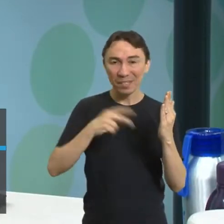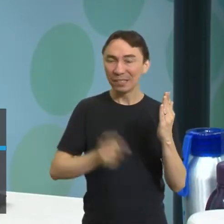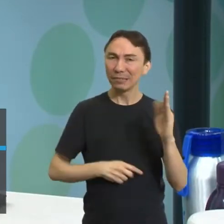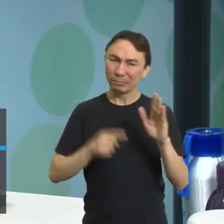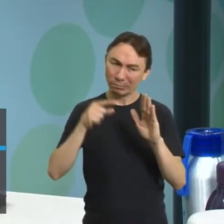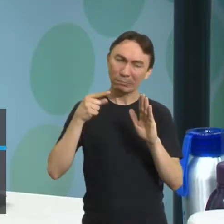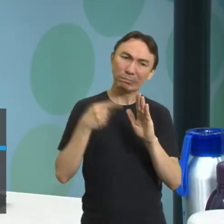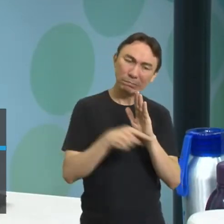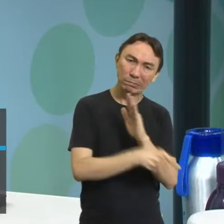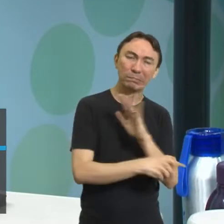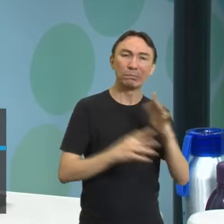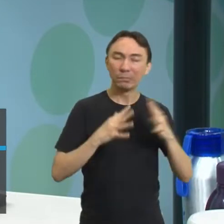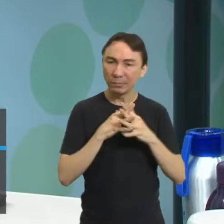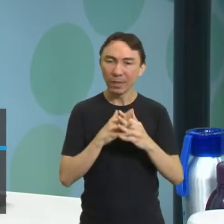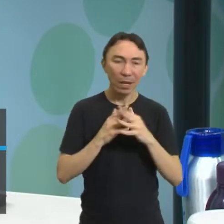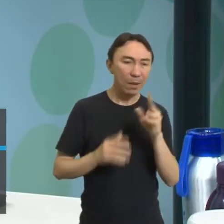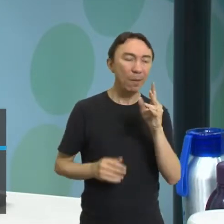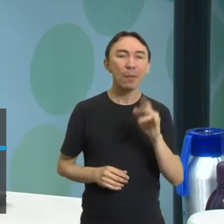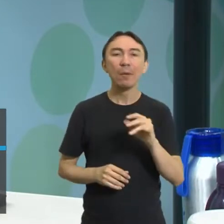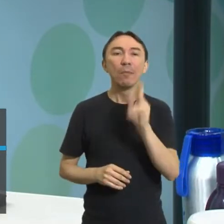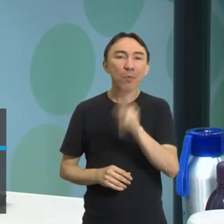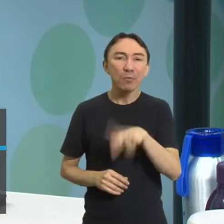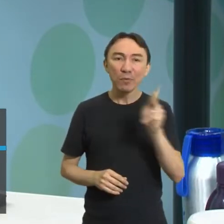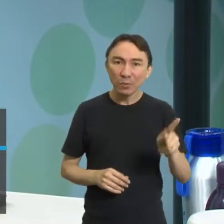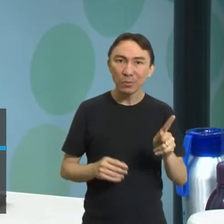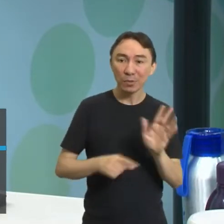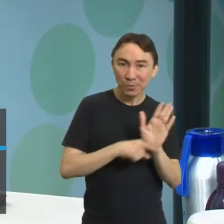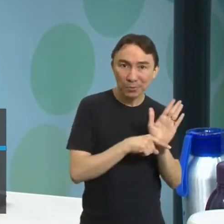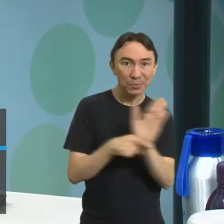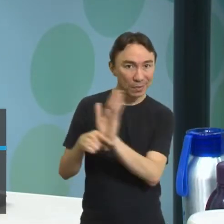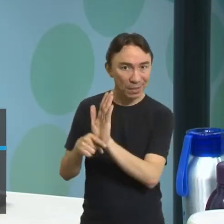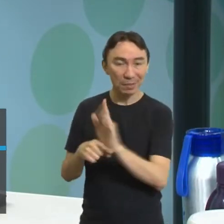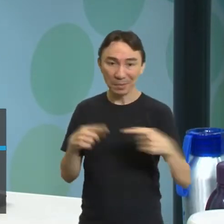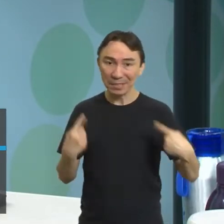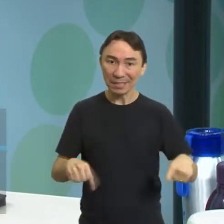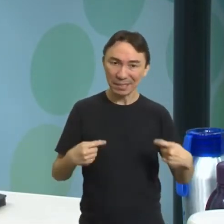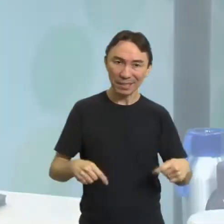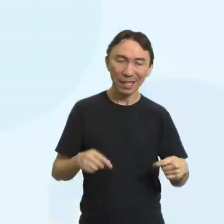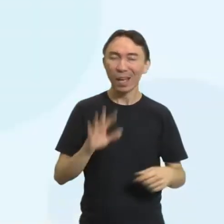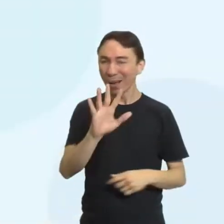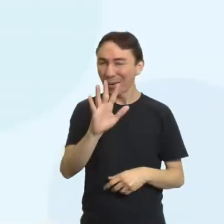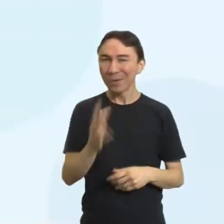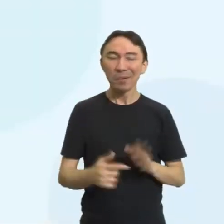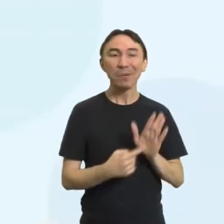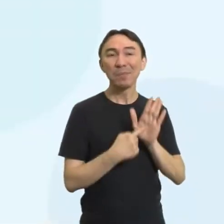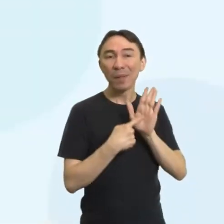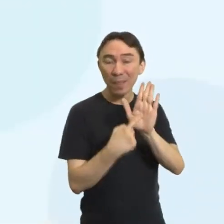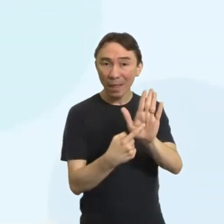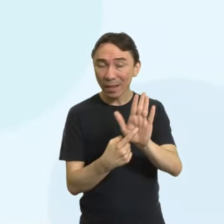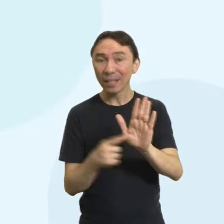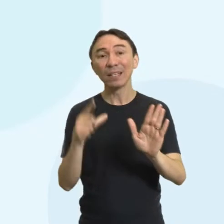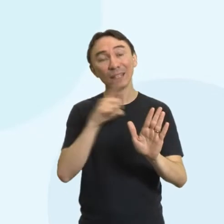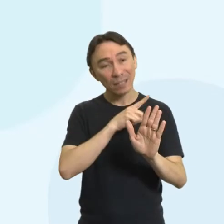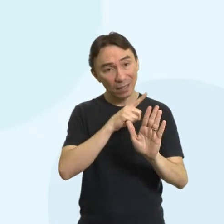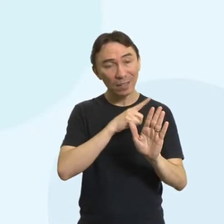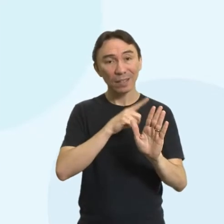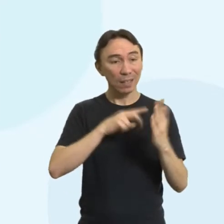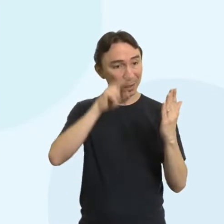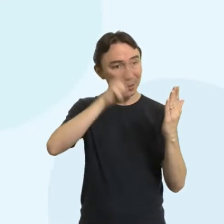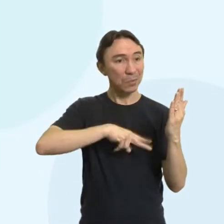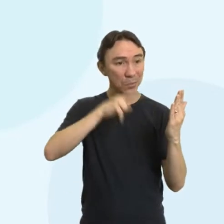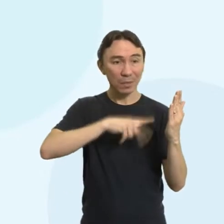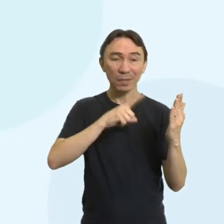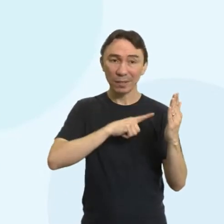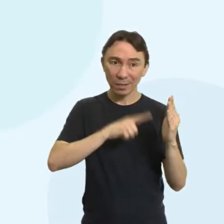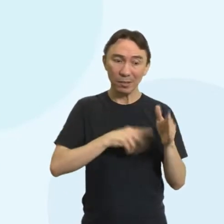desse auxílio do professor, eu gostaria de colocar para vocês alguns processos envolvidos na leitura, justamente, para